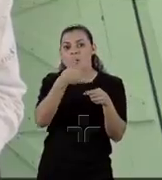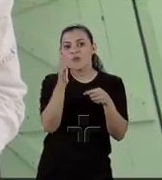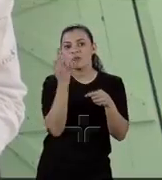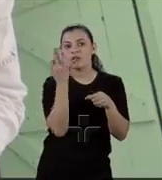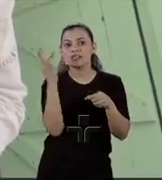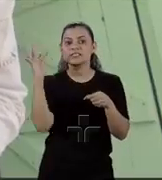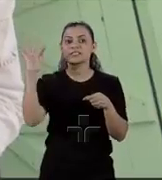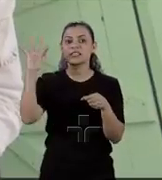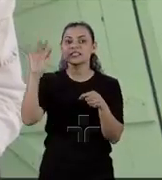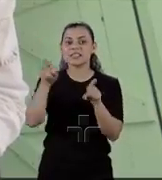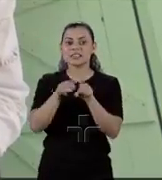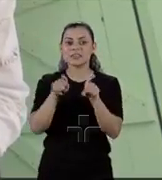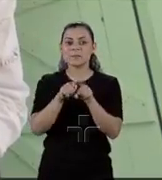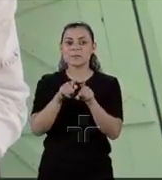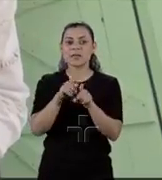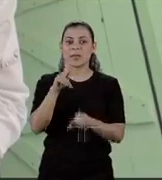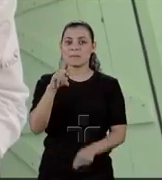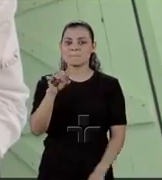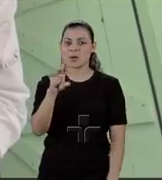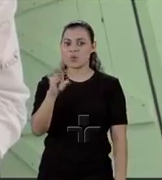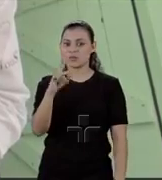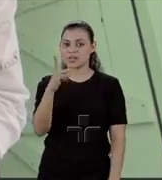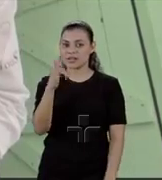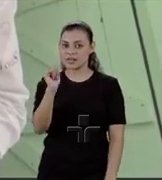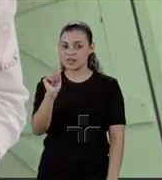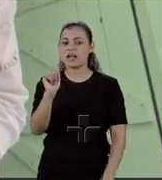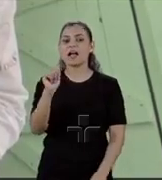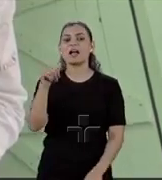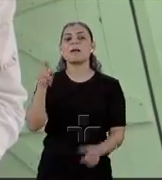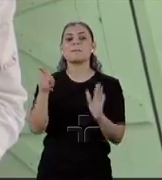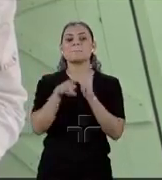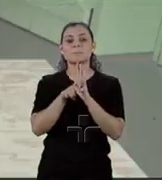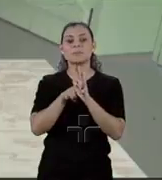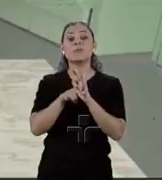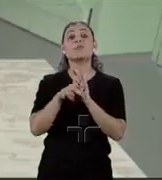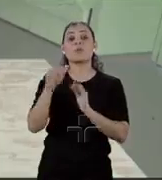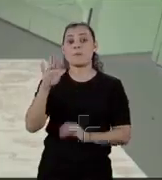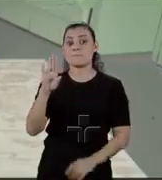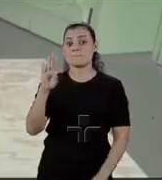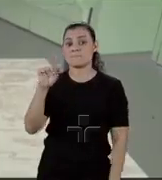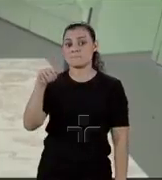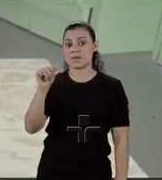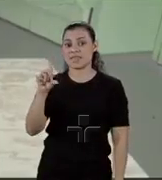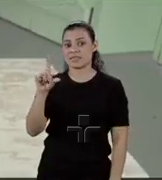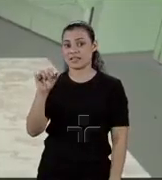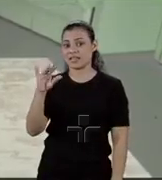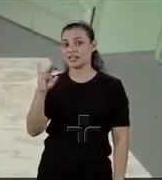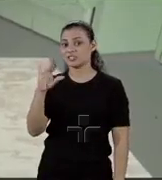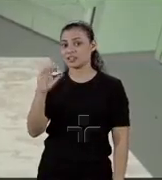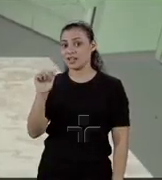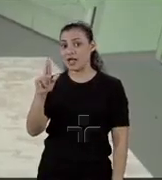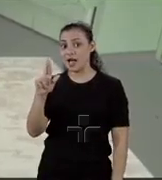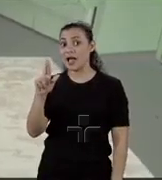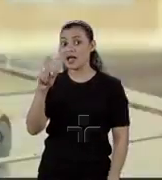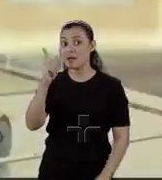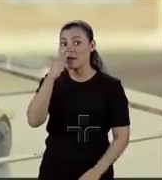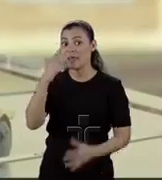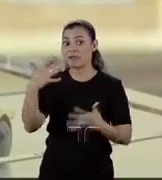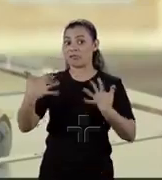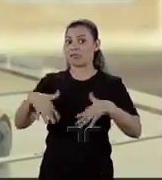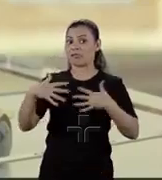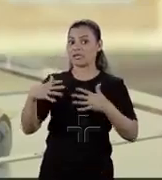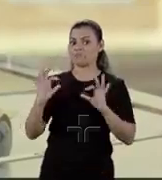fios de açafrão, baunilha de Madagascar e flocos de ouro. O bombom ganhou o título do Guinness Book